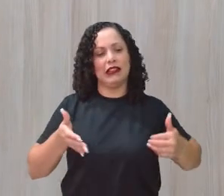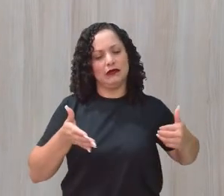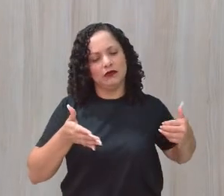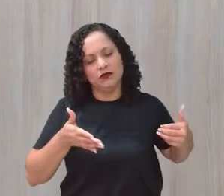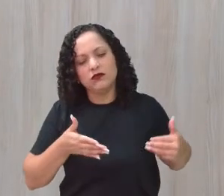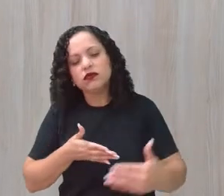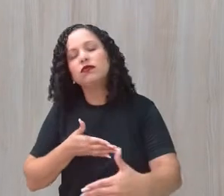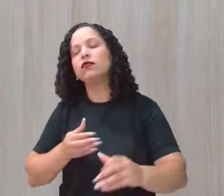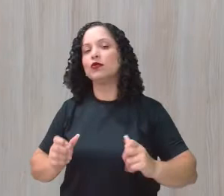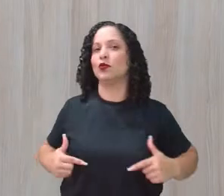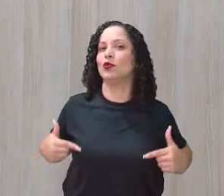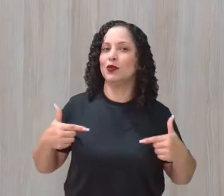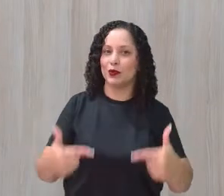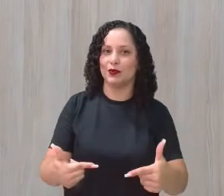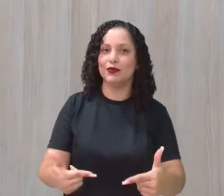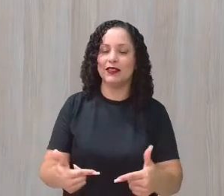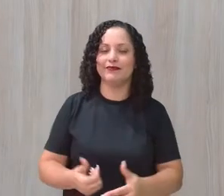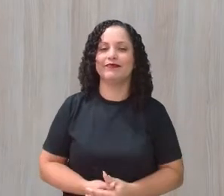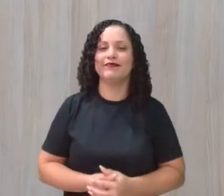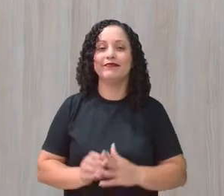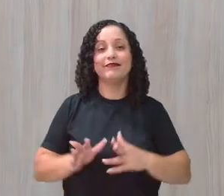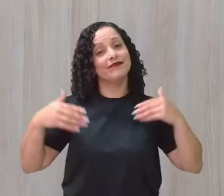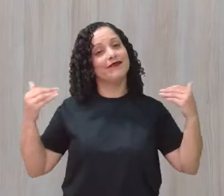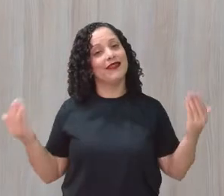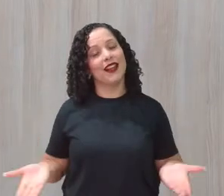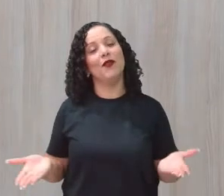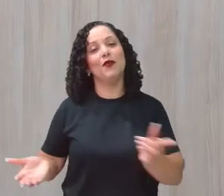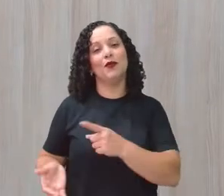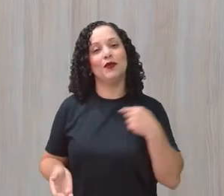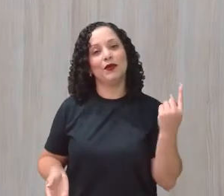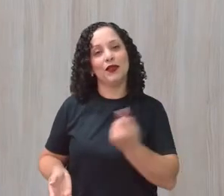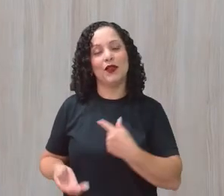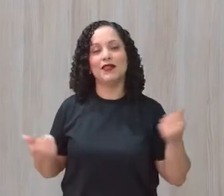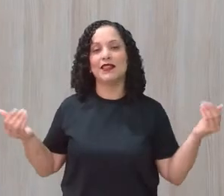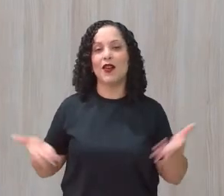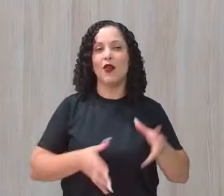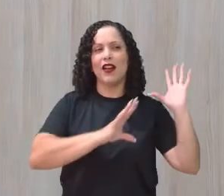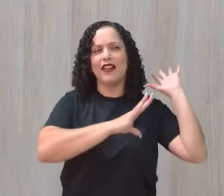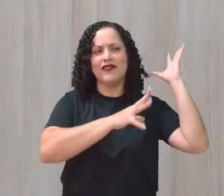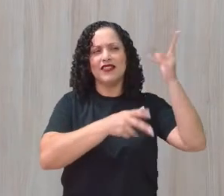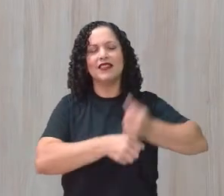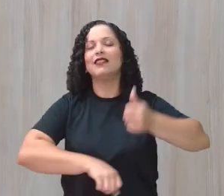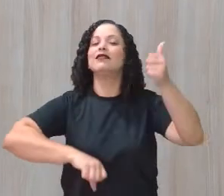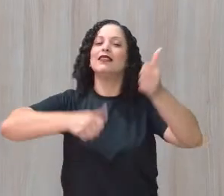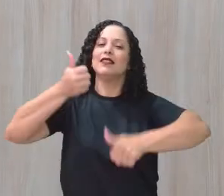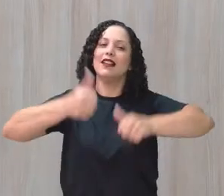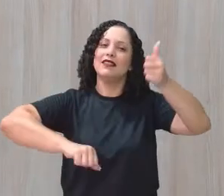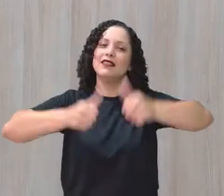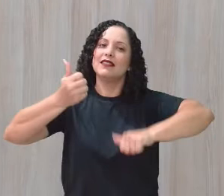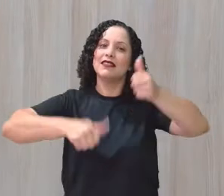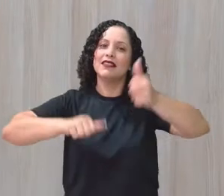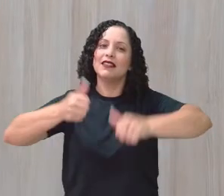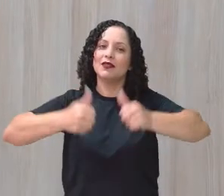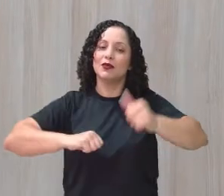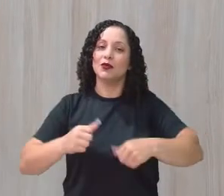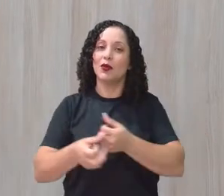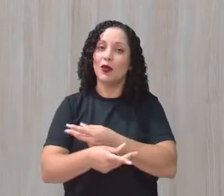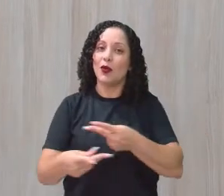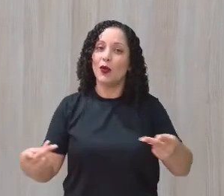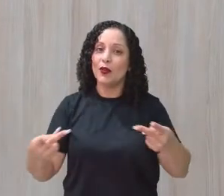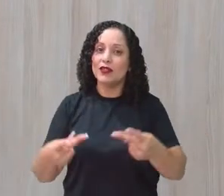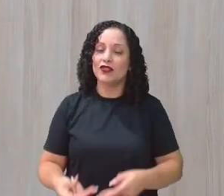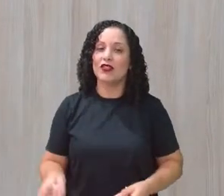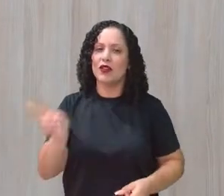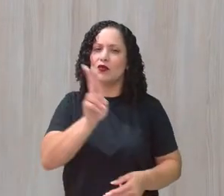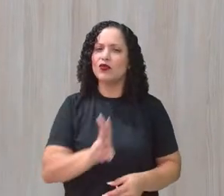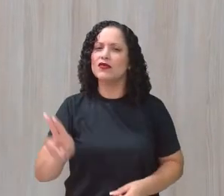trabalho sendo feito. Então é isso, então estamos revisando isso, analisando situações que a língua portuguesa é utilizada de